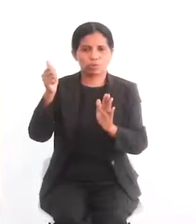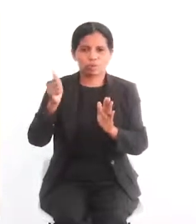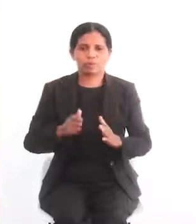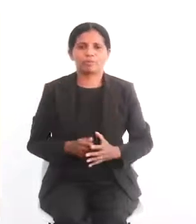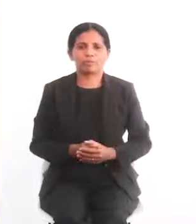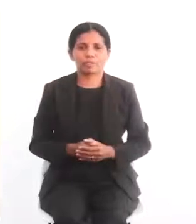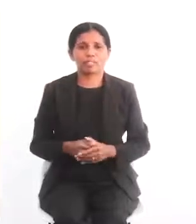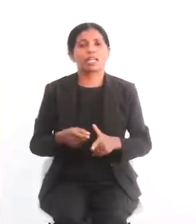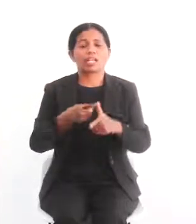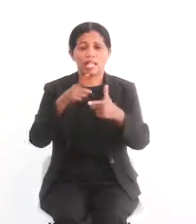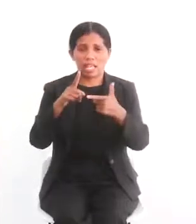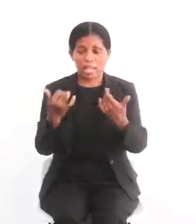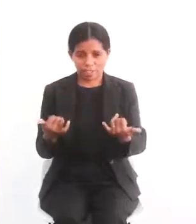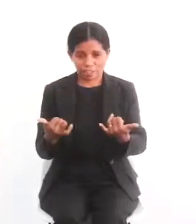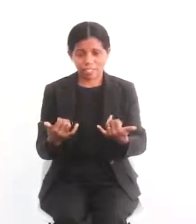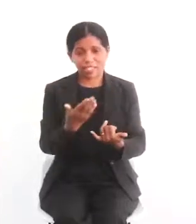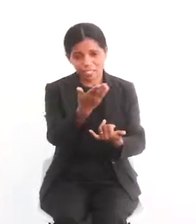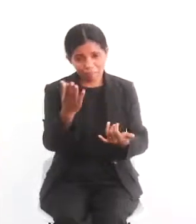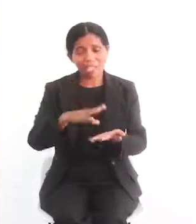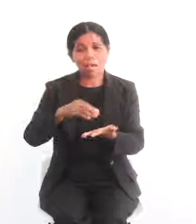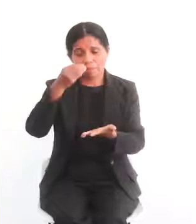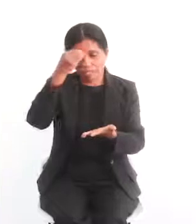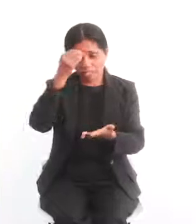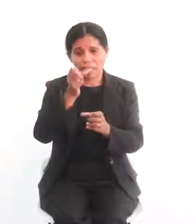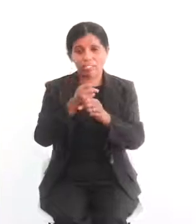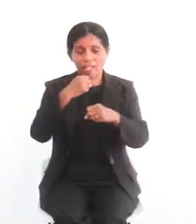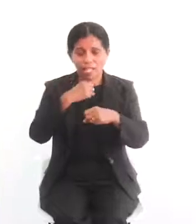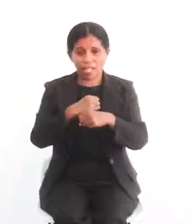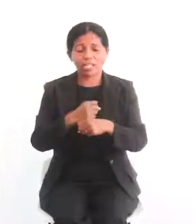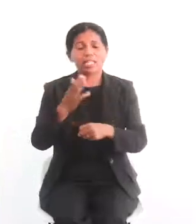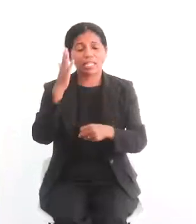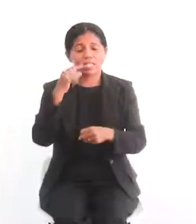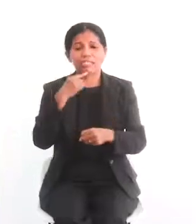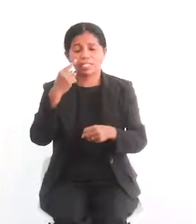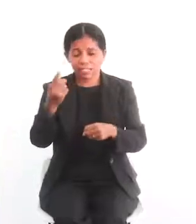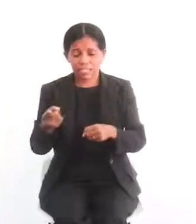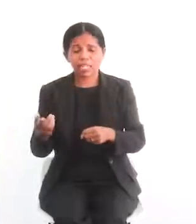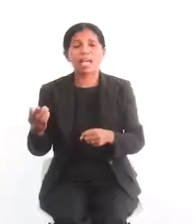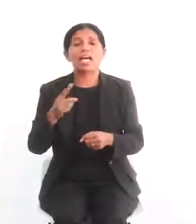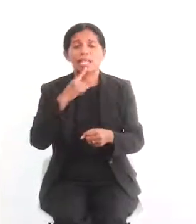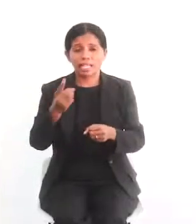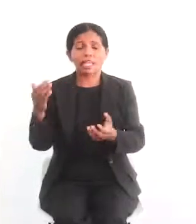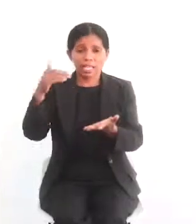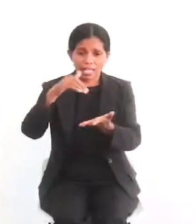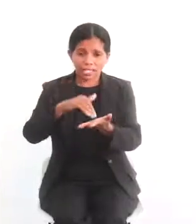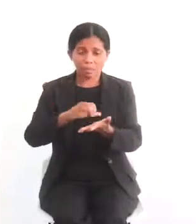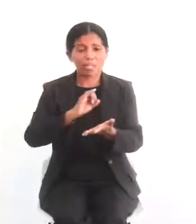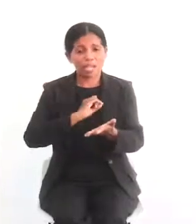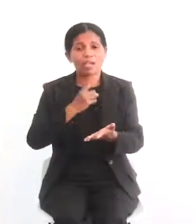E agora que aprenderam a fazer, conseguem repetir a receita que acabamos de ouvir? Vamos